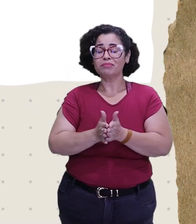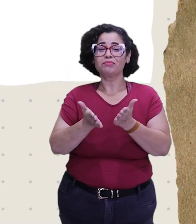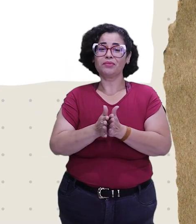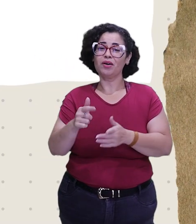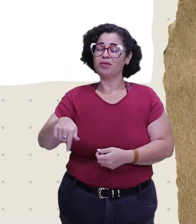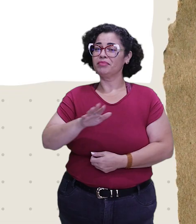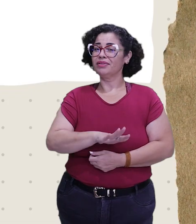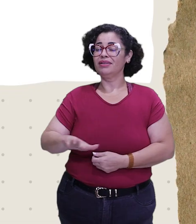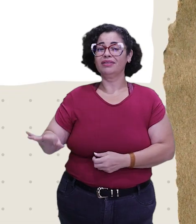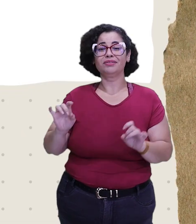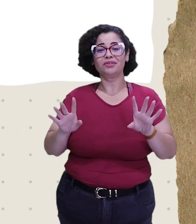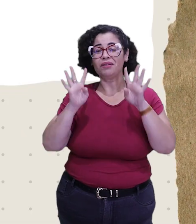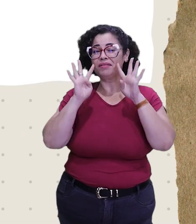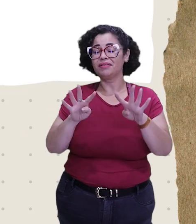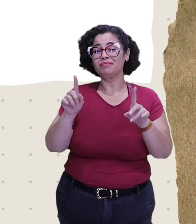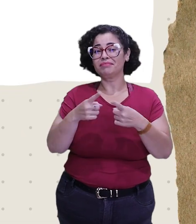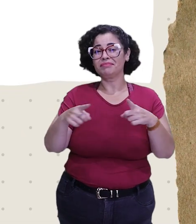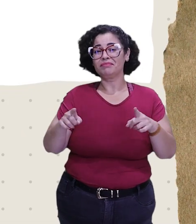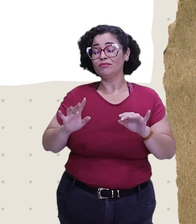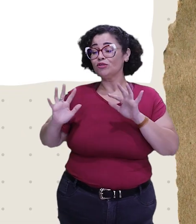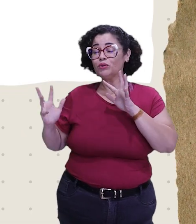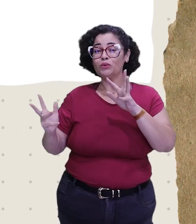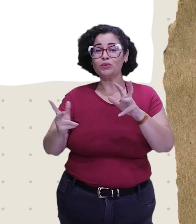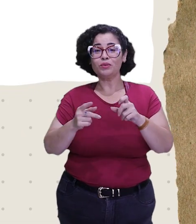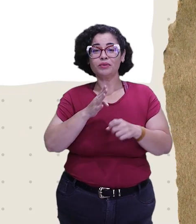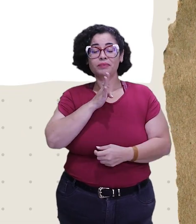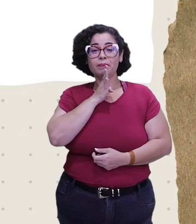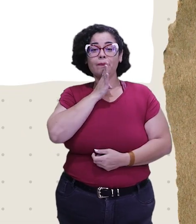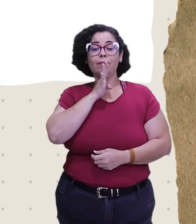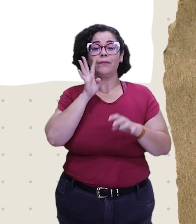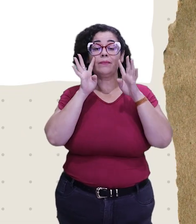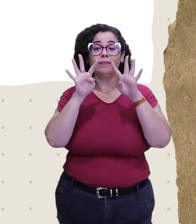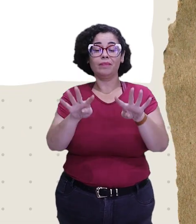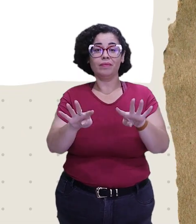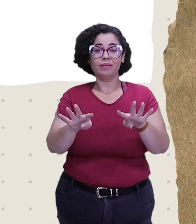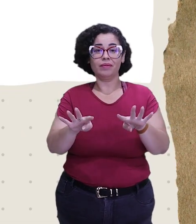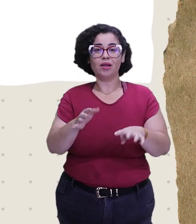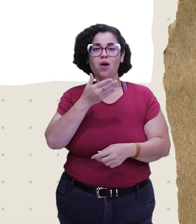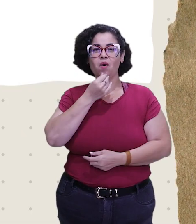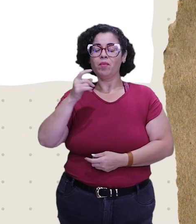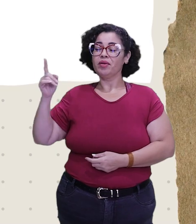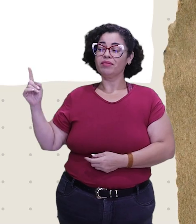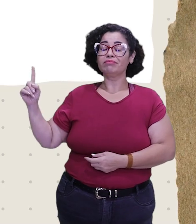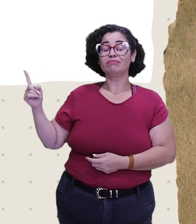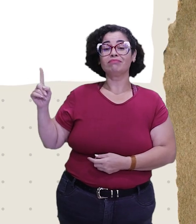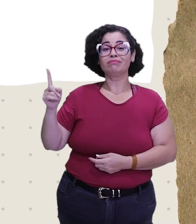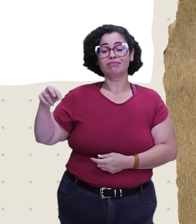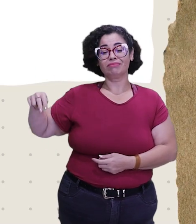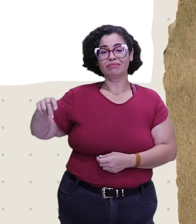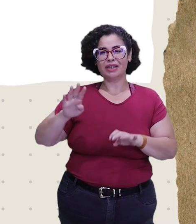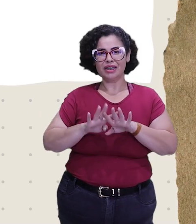capitães da areia. Todos estavam silenciosos. Um operário que vinha pela rua,